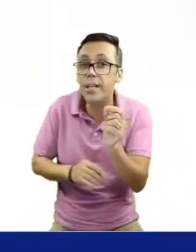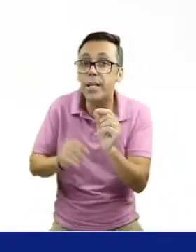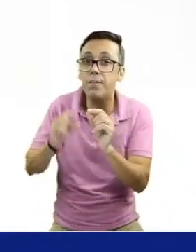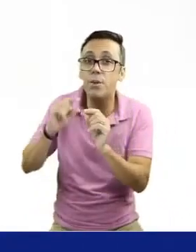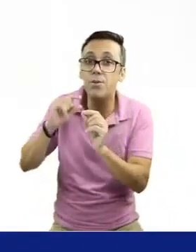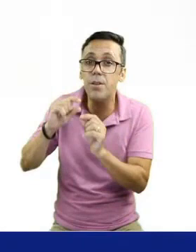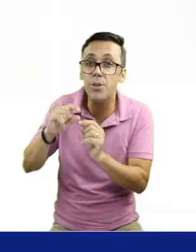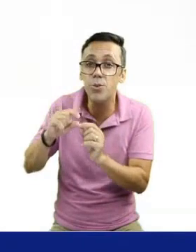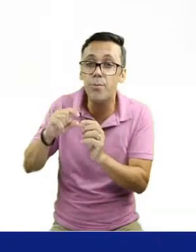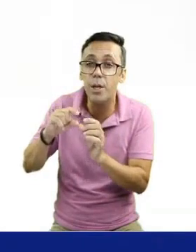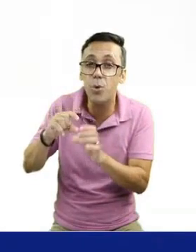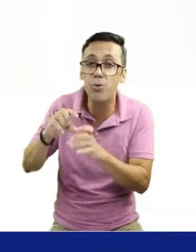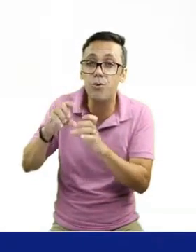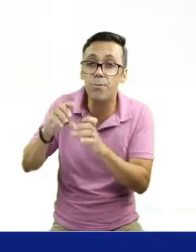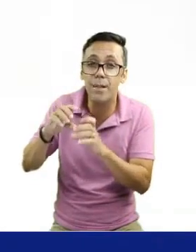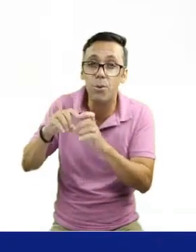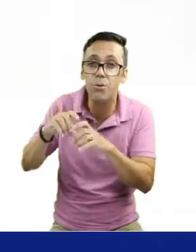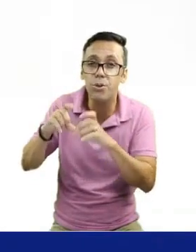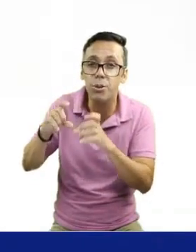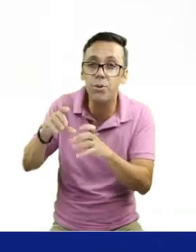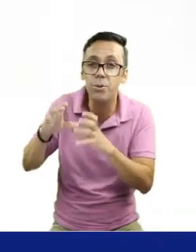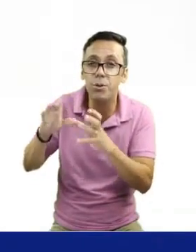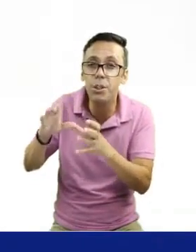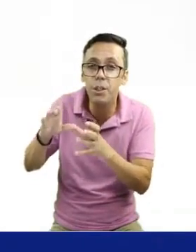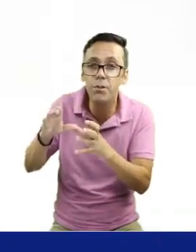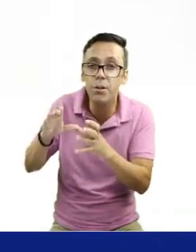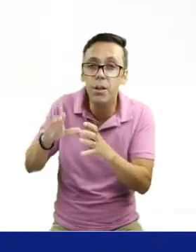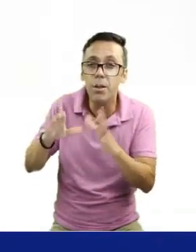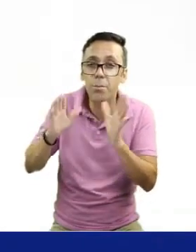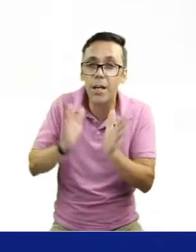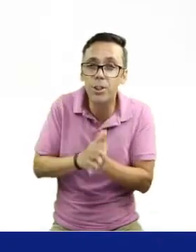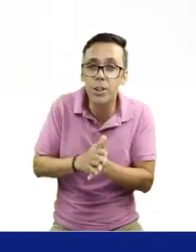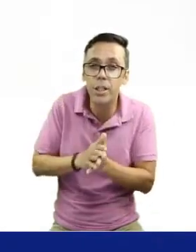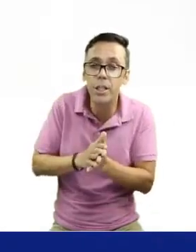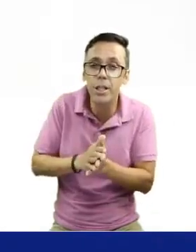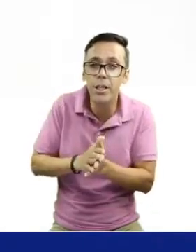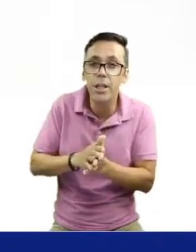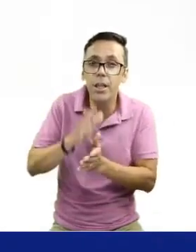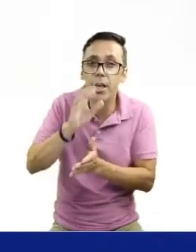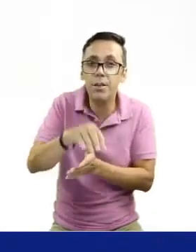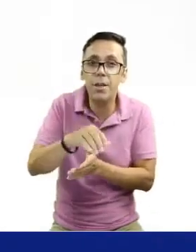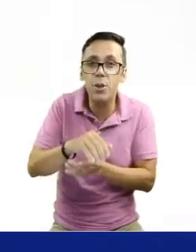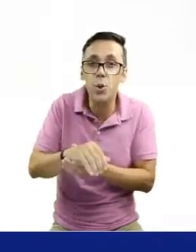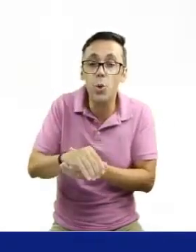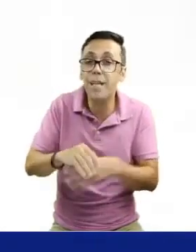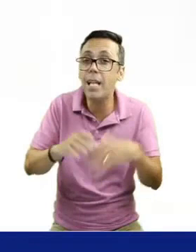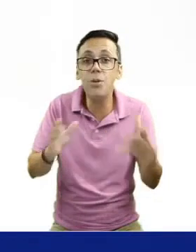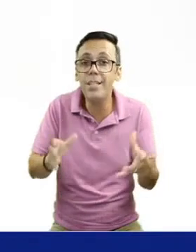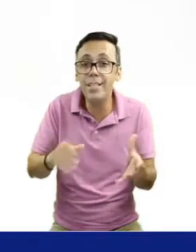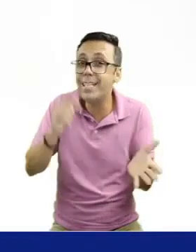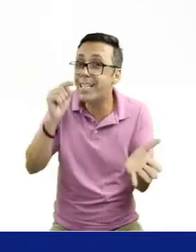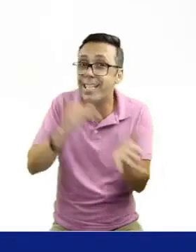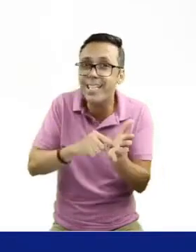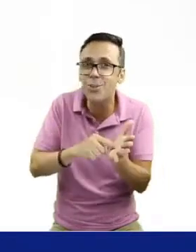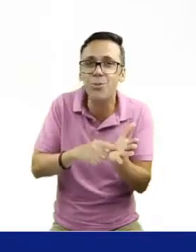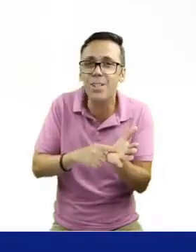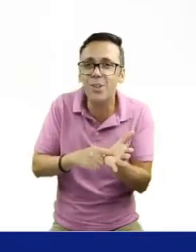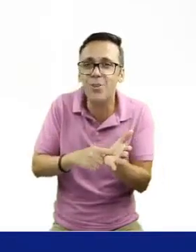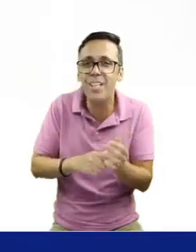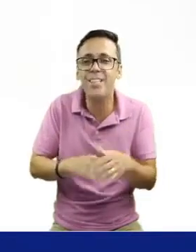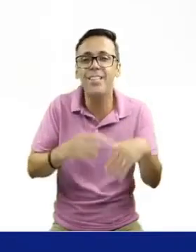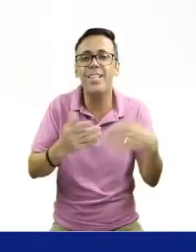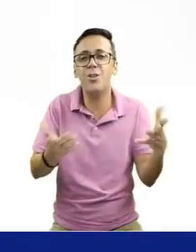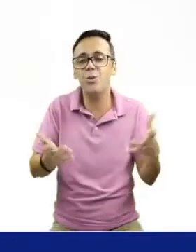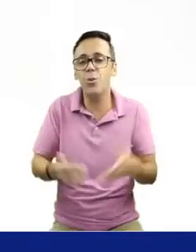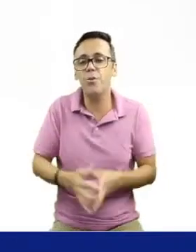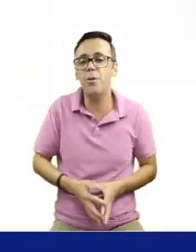aplicativo do telegram naquele aviãozinho Azul mar os marotos cheiroso bonito baixa ele entra lá no grupo A o link clica